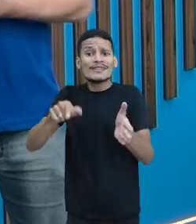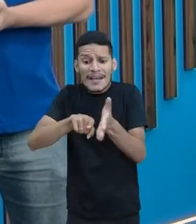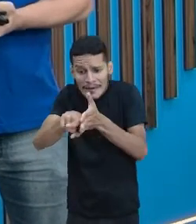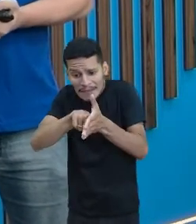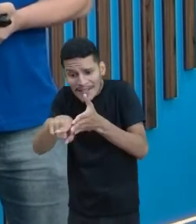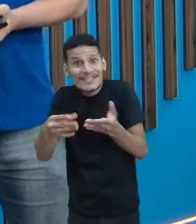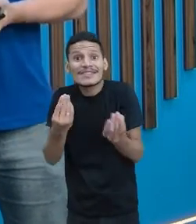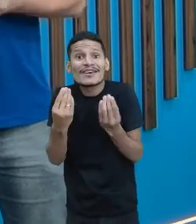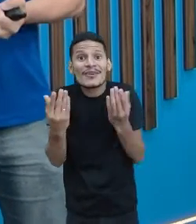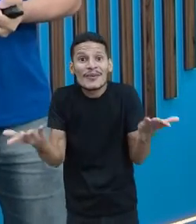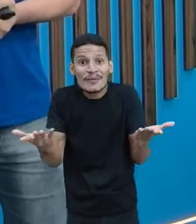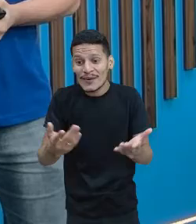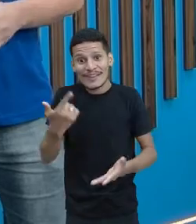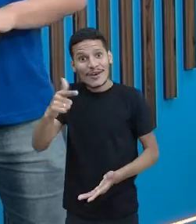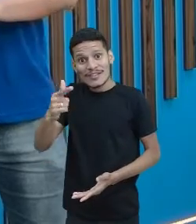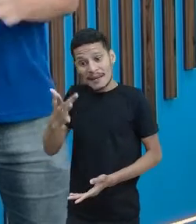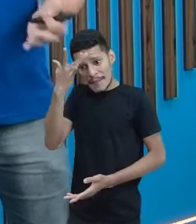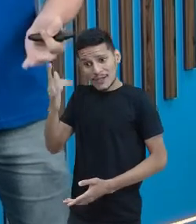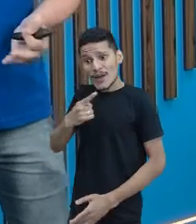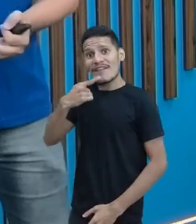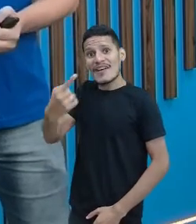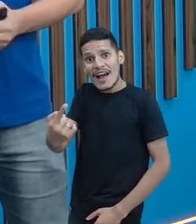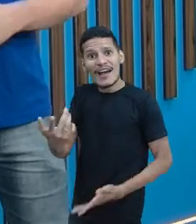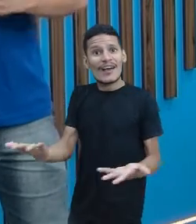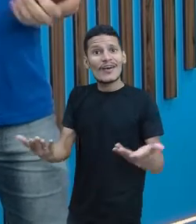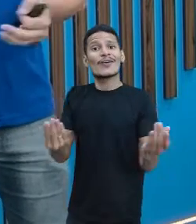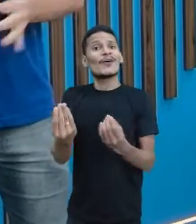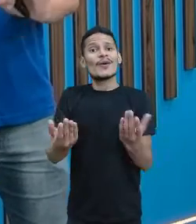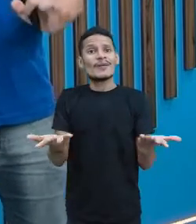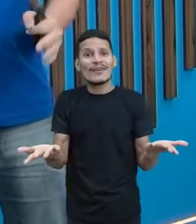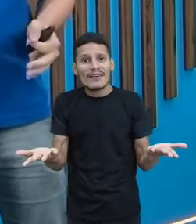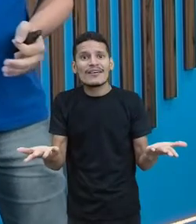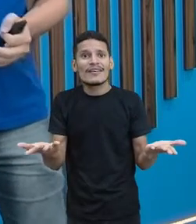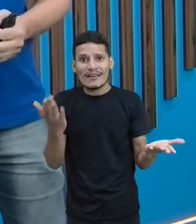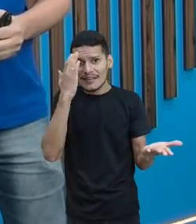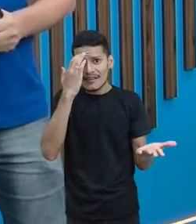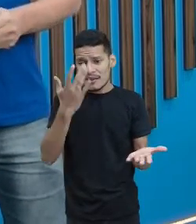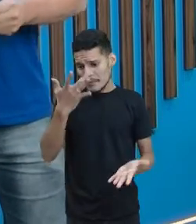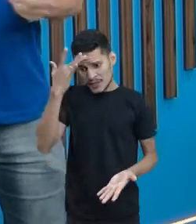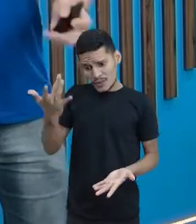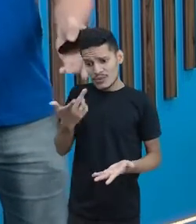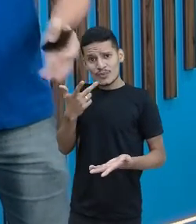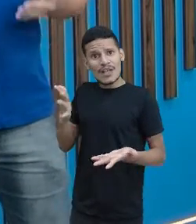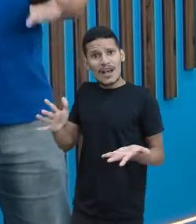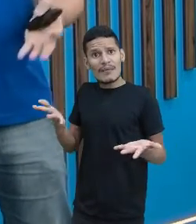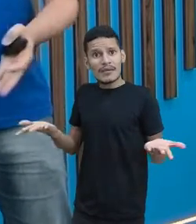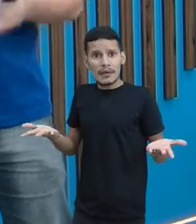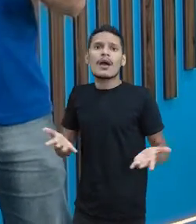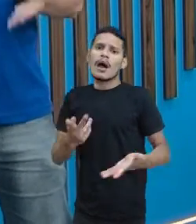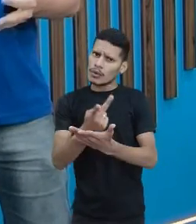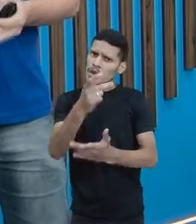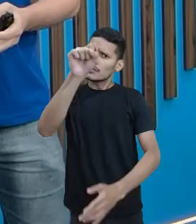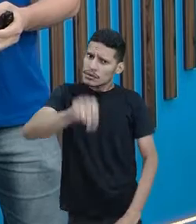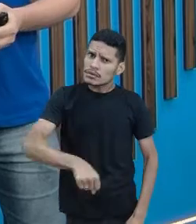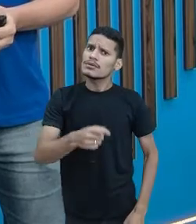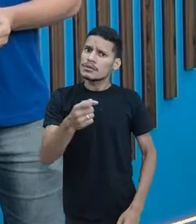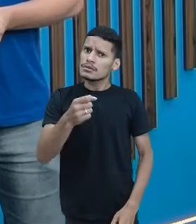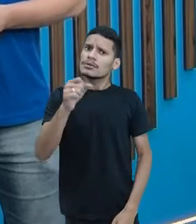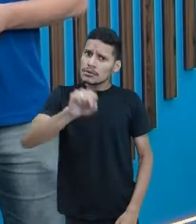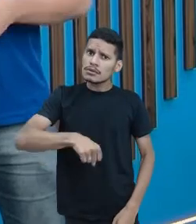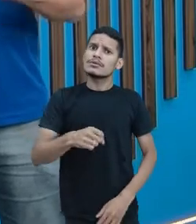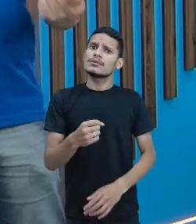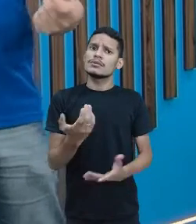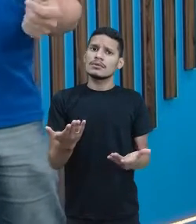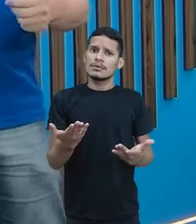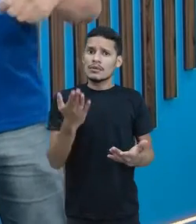não tinha denúncia, então não sabe, né? Aquilo que ninguém diz, ninguém vai saber. Mas que acontecia sim muito. Né?